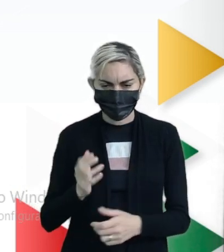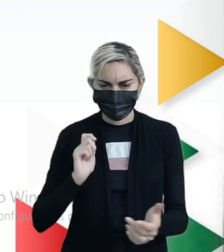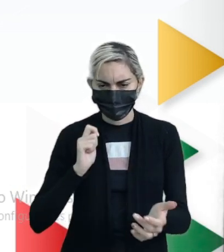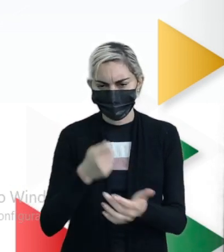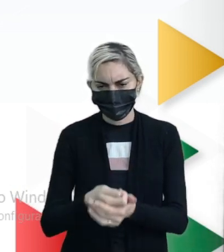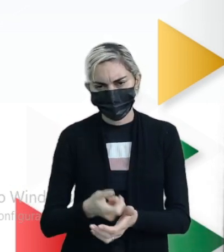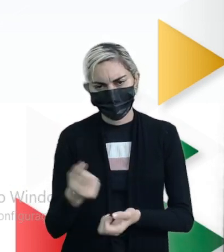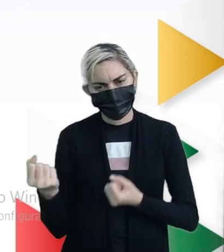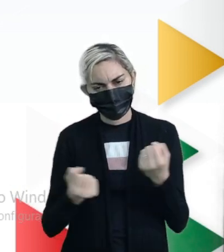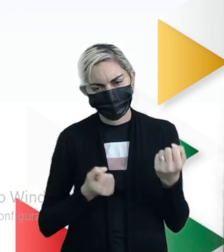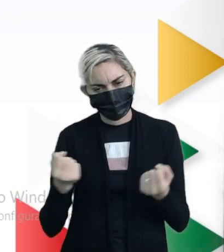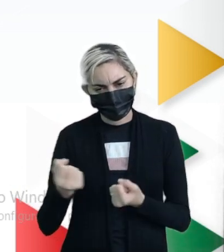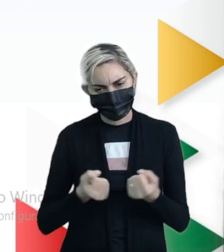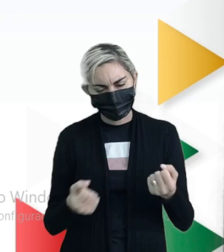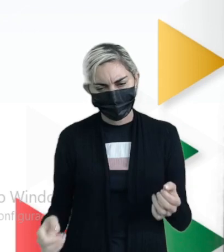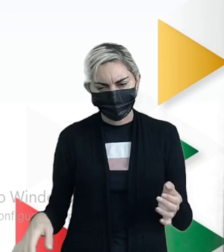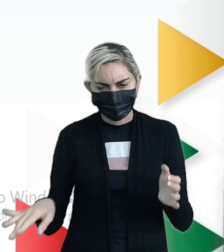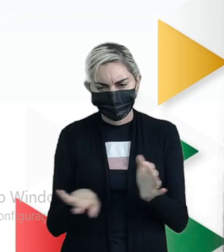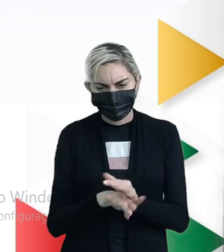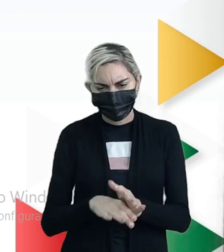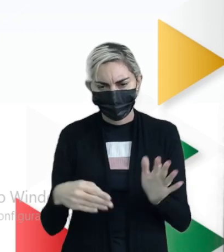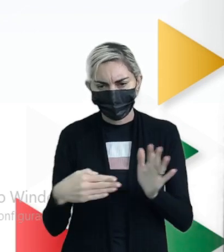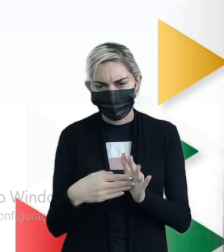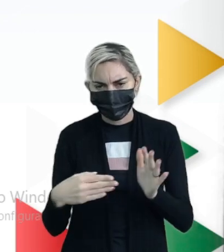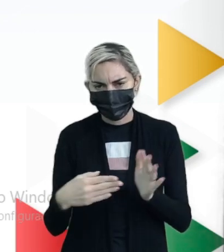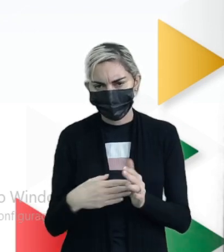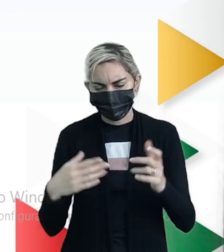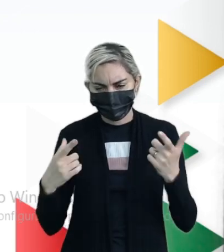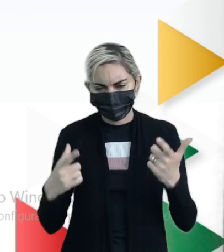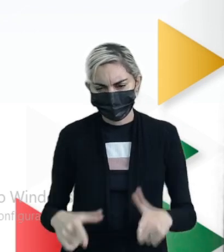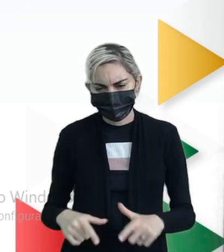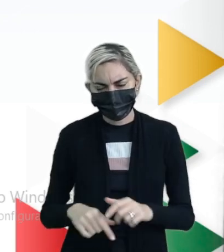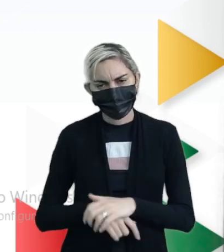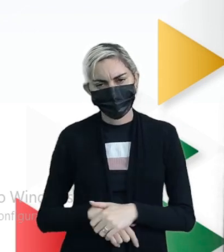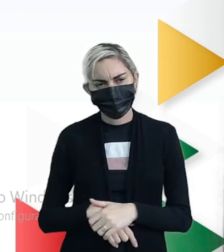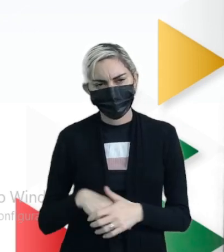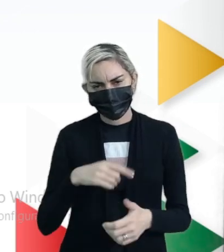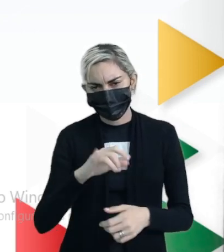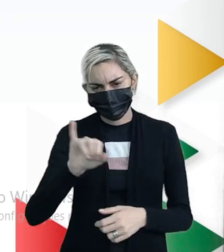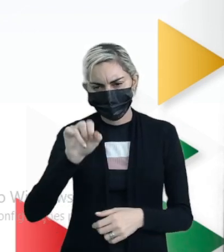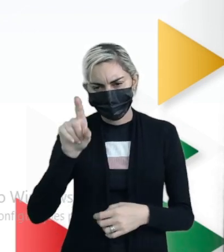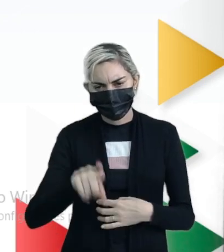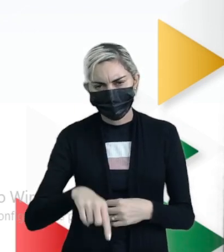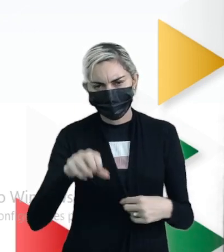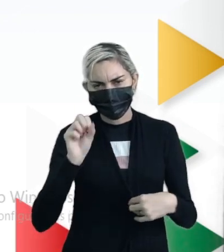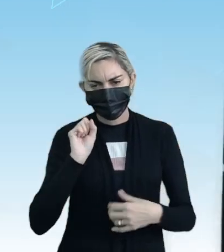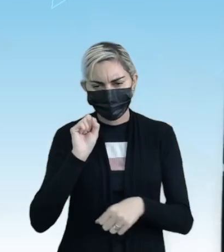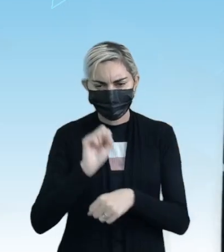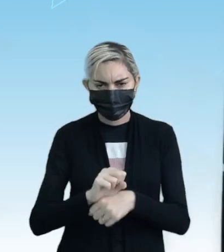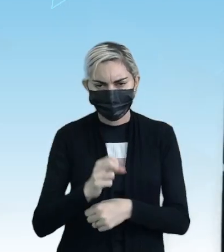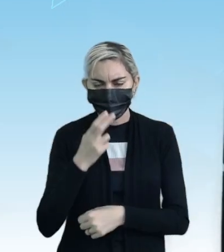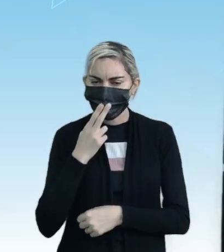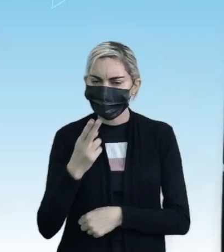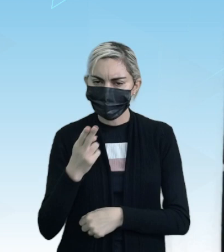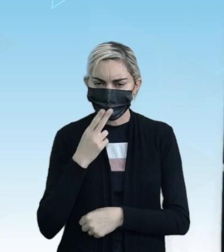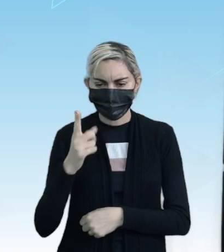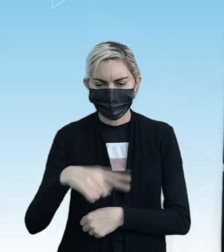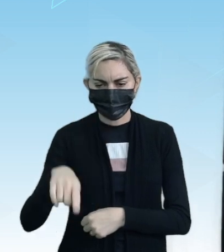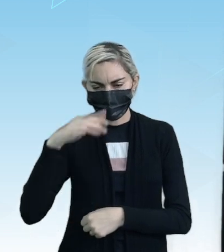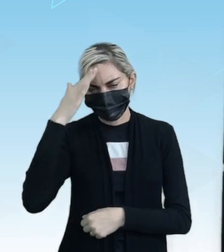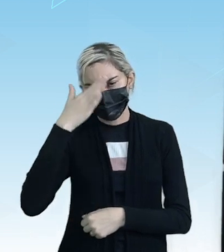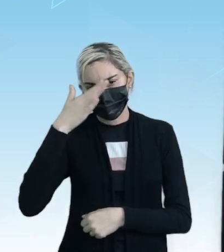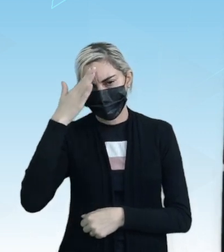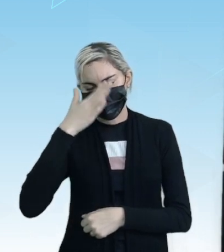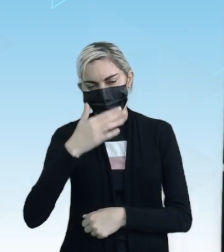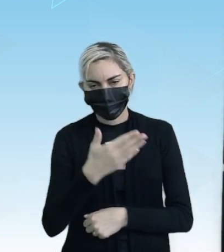um carro. Ele chegou em último lugar. Então aqui, José parou de fumar. Nós entendemos